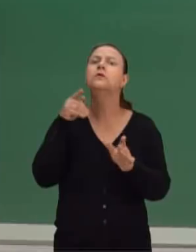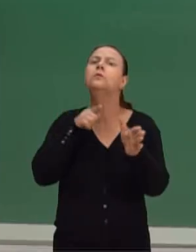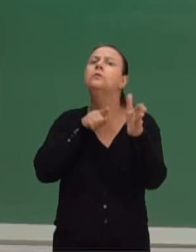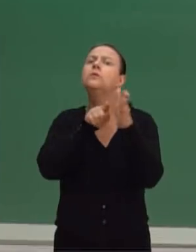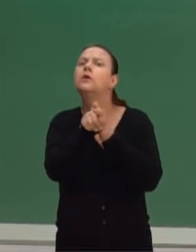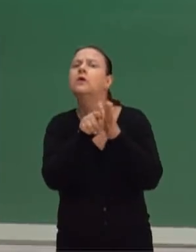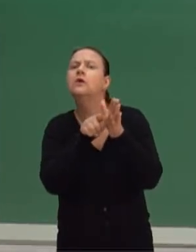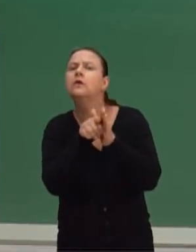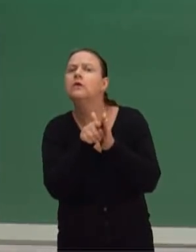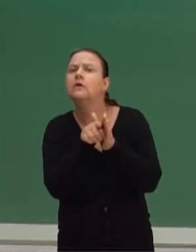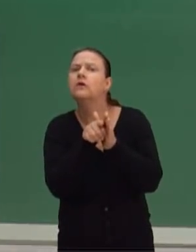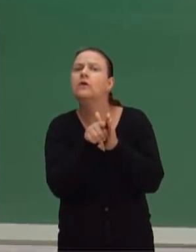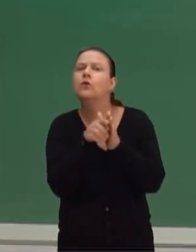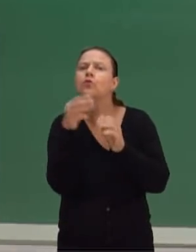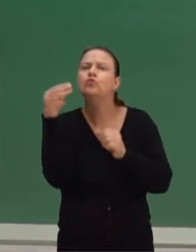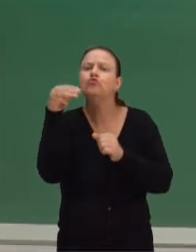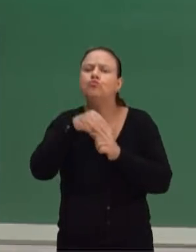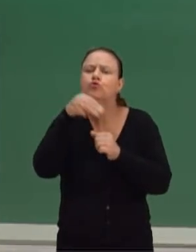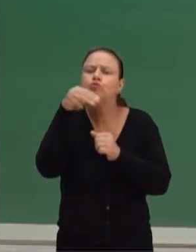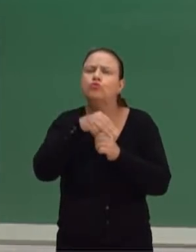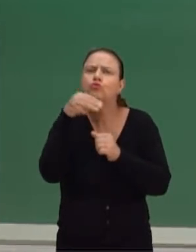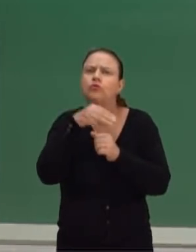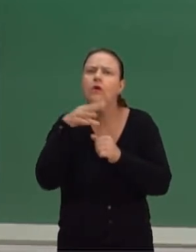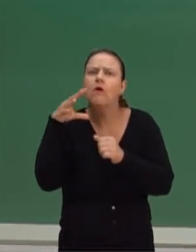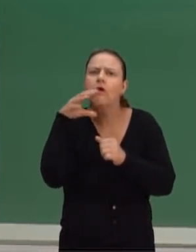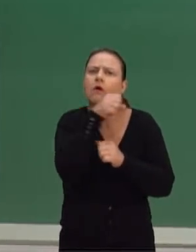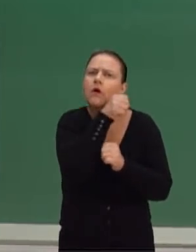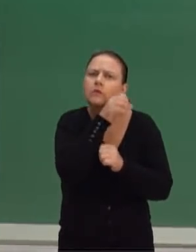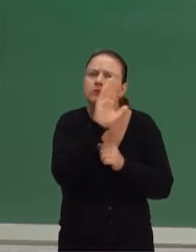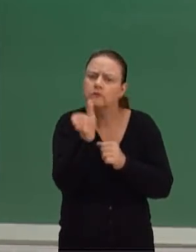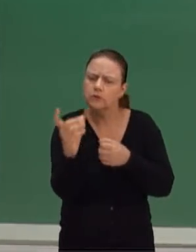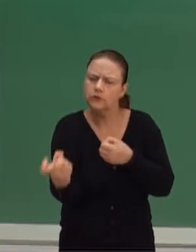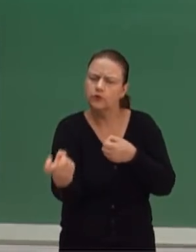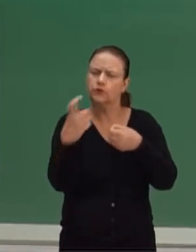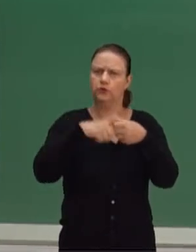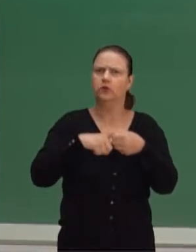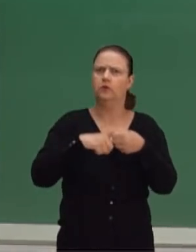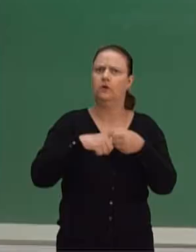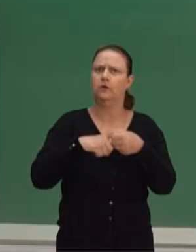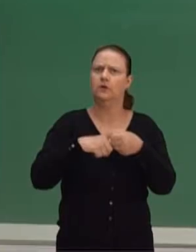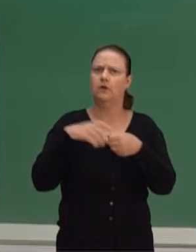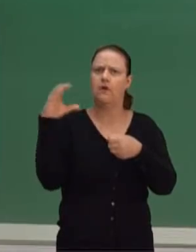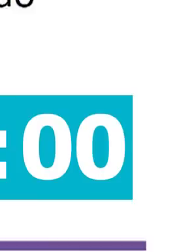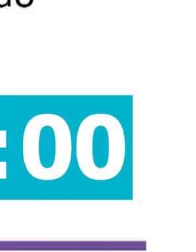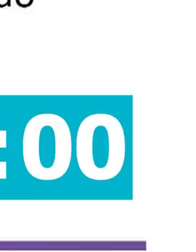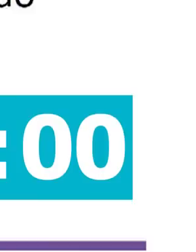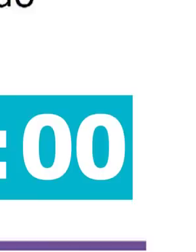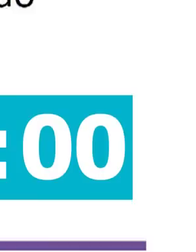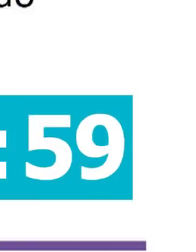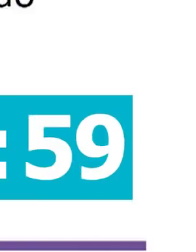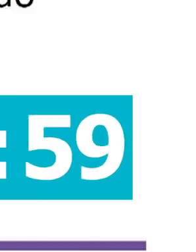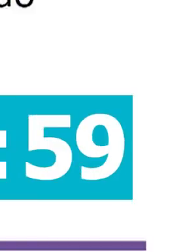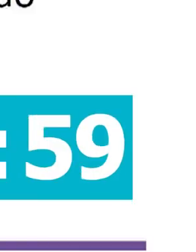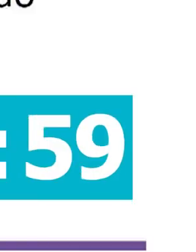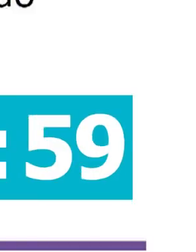você, alguns minutinhos para você responder e já na sequência nós voltamos.